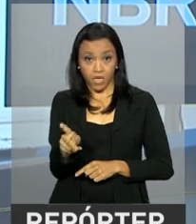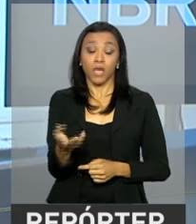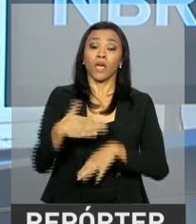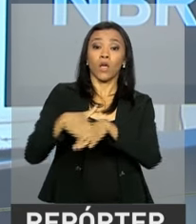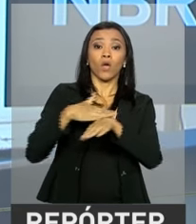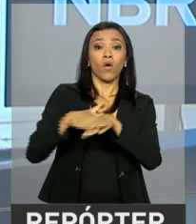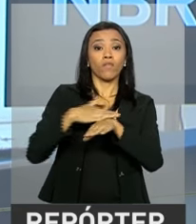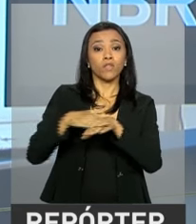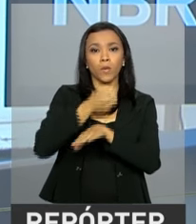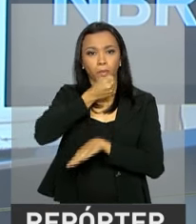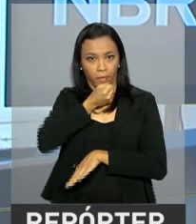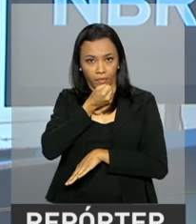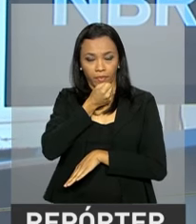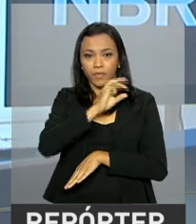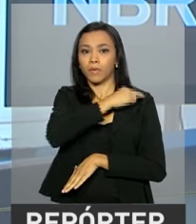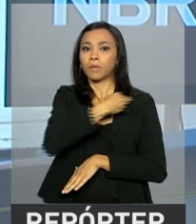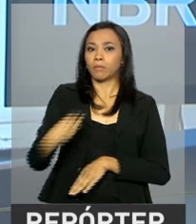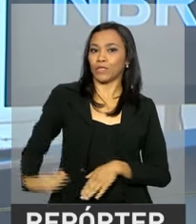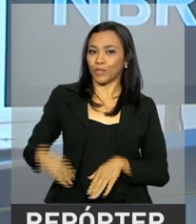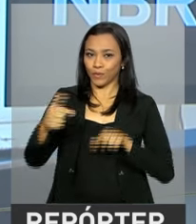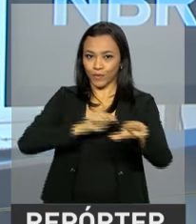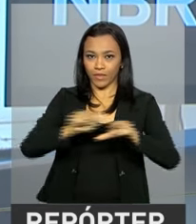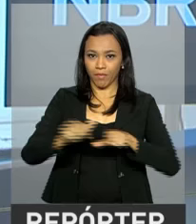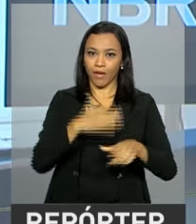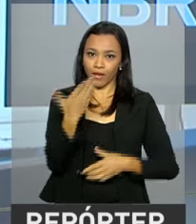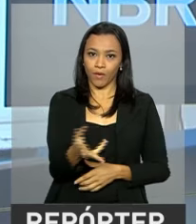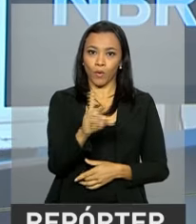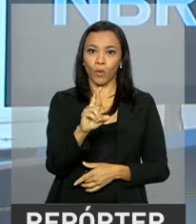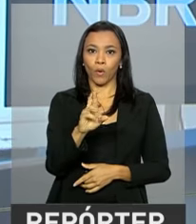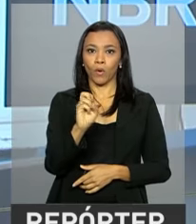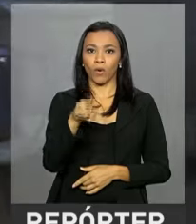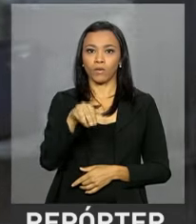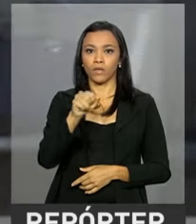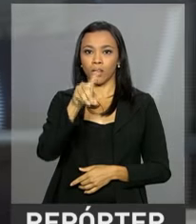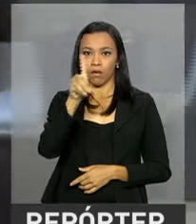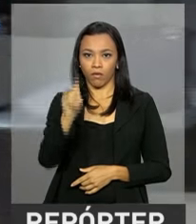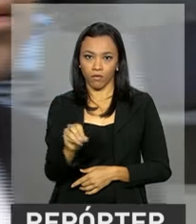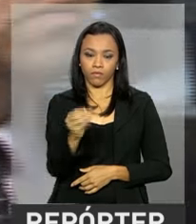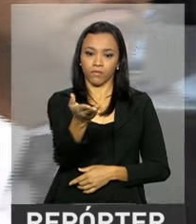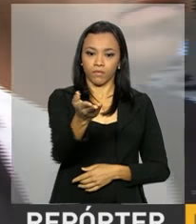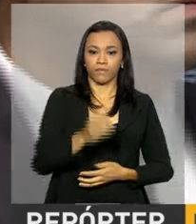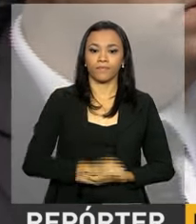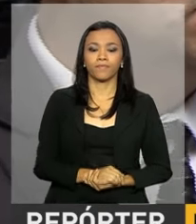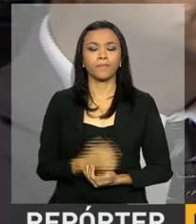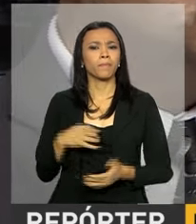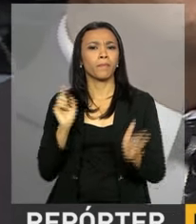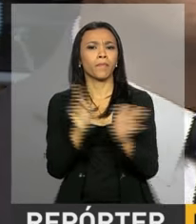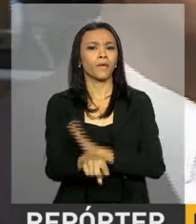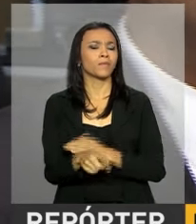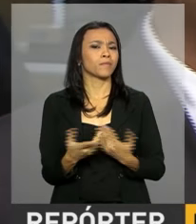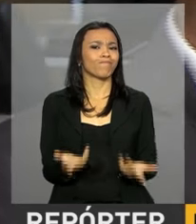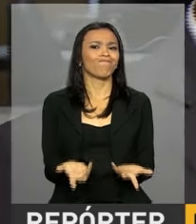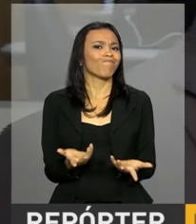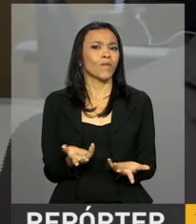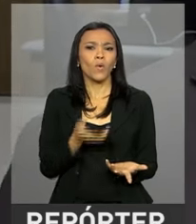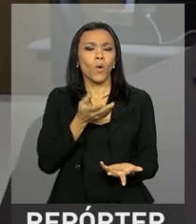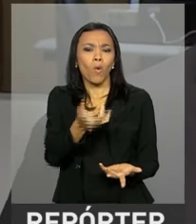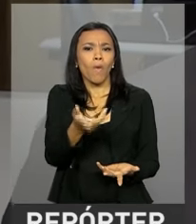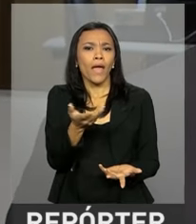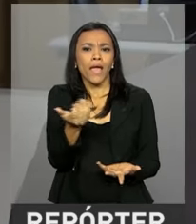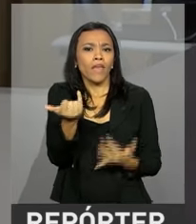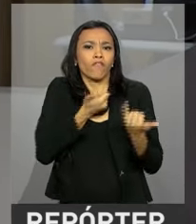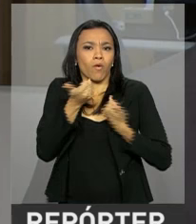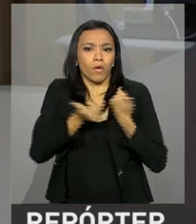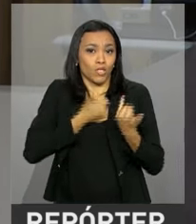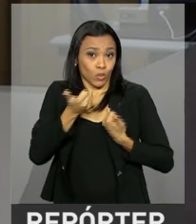exclusividade com o Ministro do trabalho Ronaldo Nogueira Ministro Qual que é a dica que o senhor dá para os